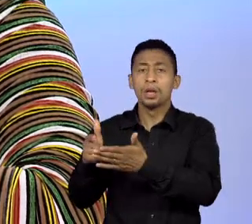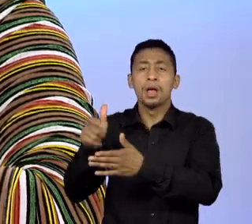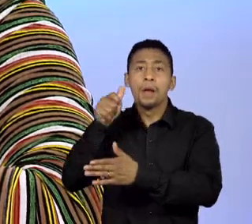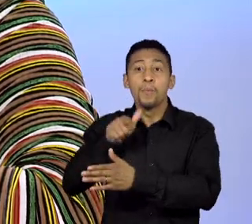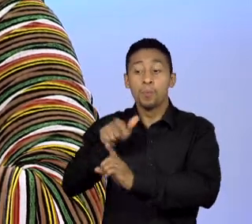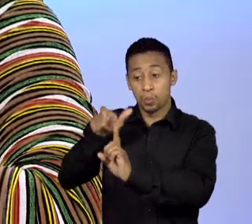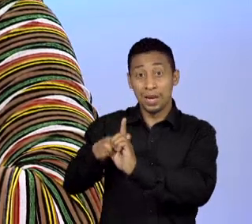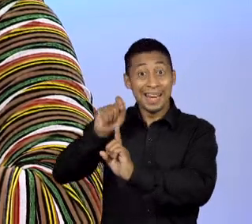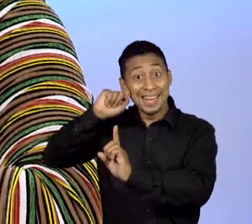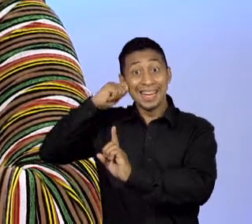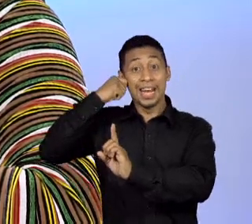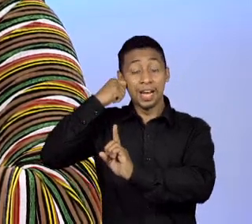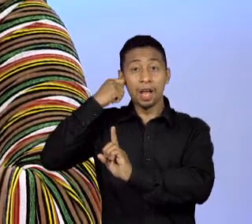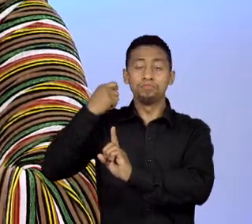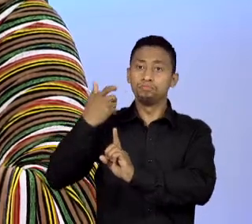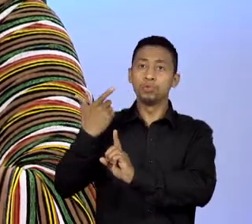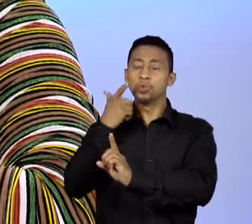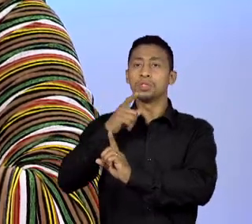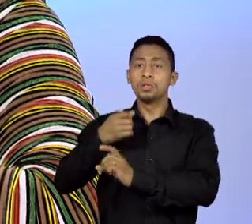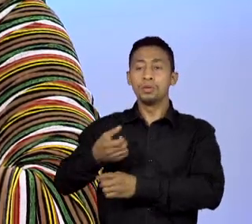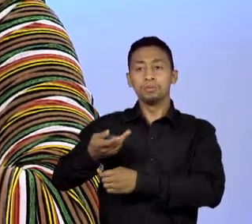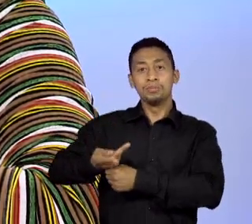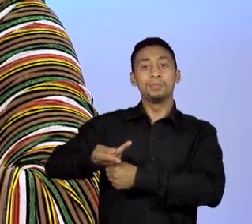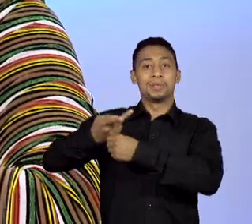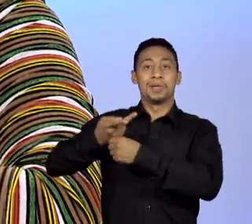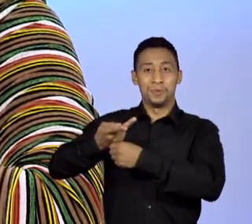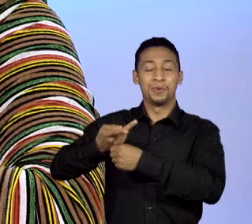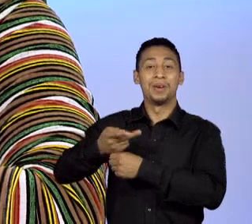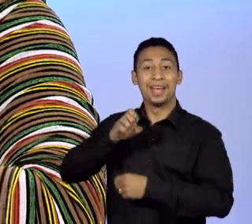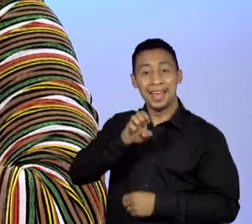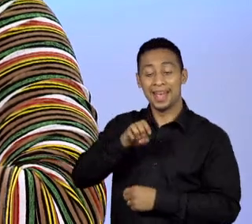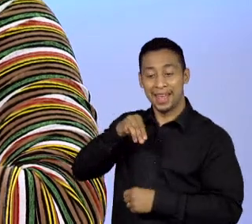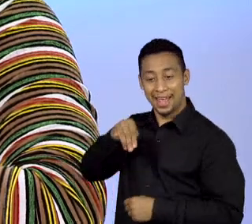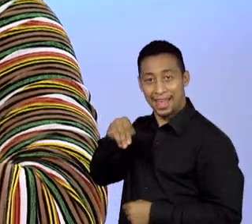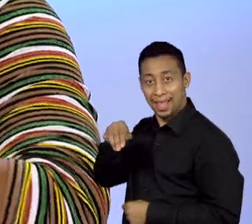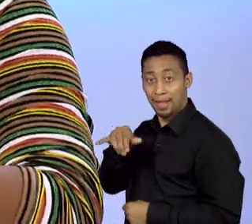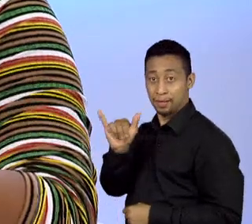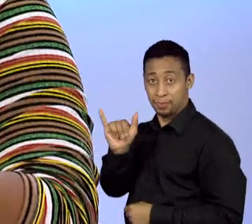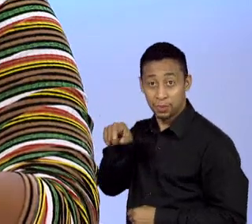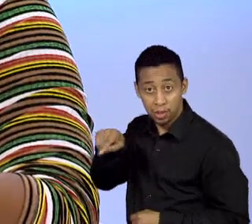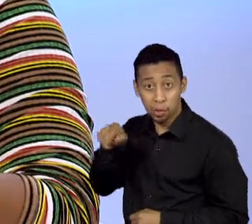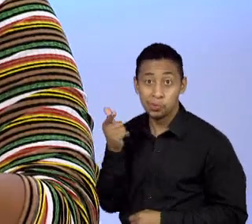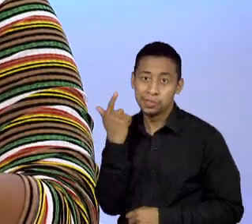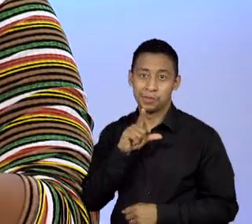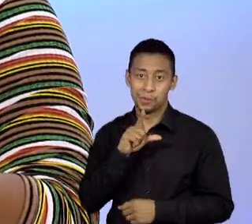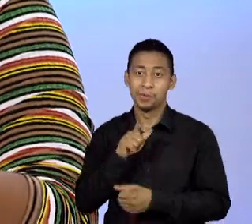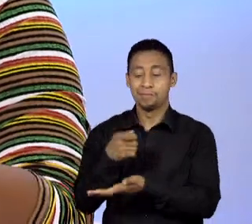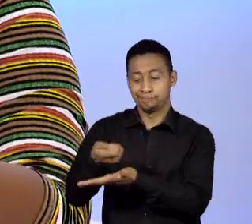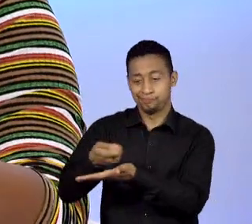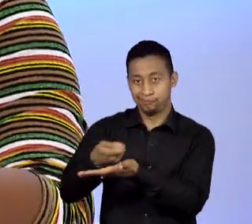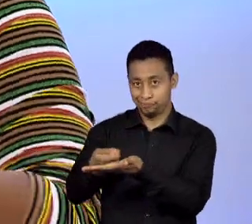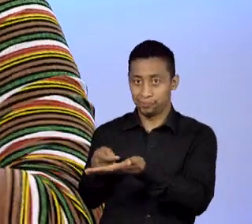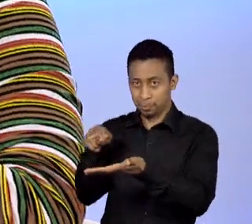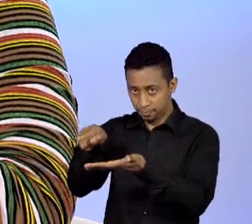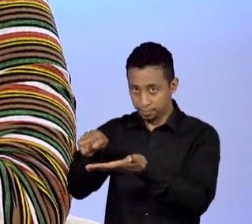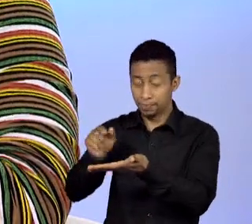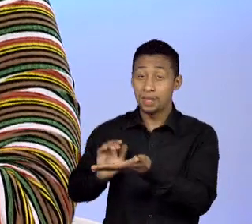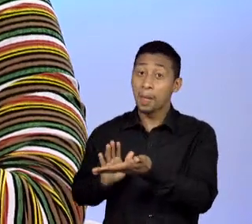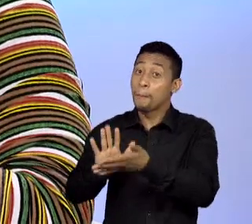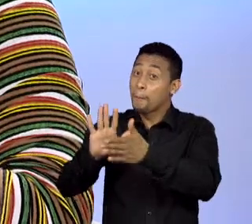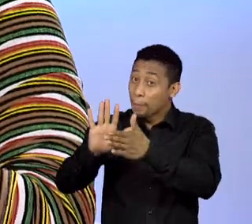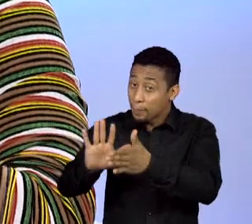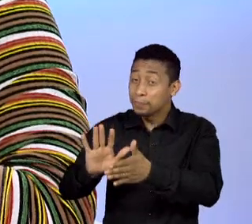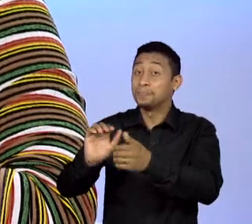mulher negra a ganhar um Emmy como roteirista. E assim, para além